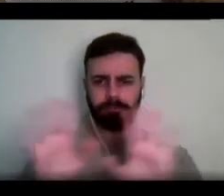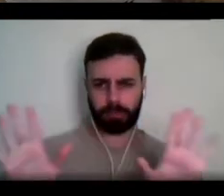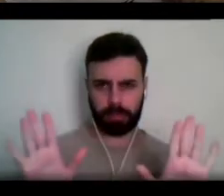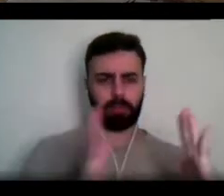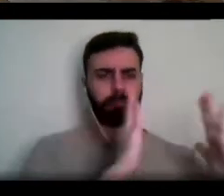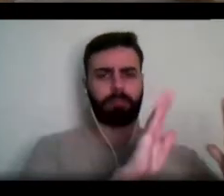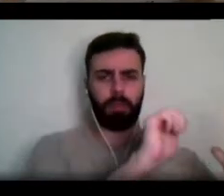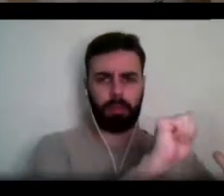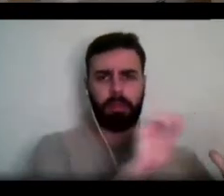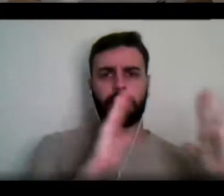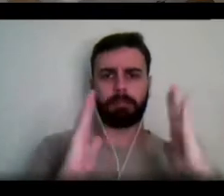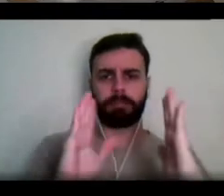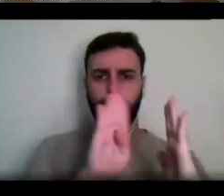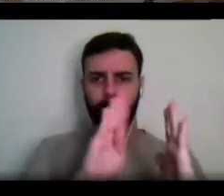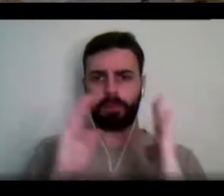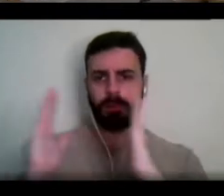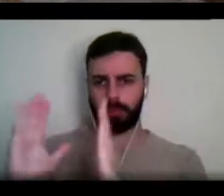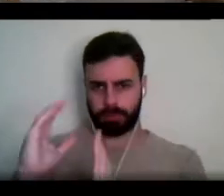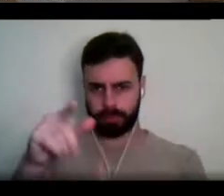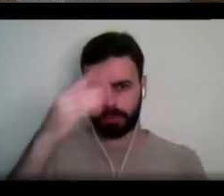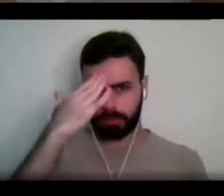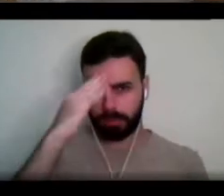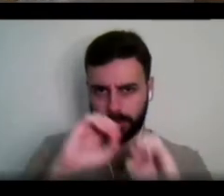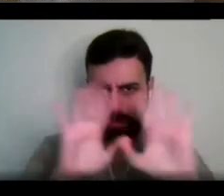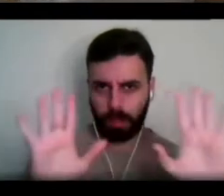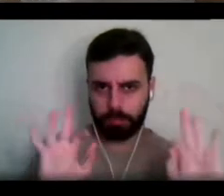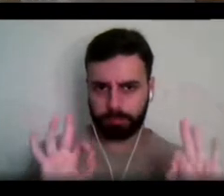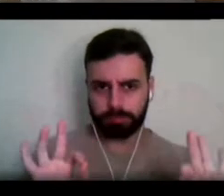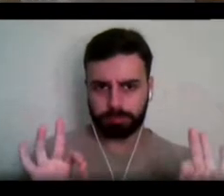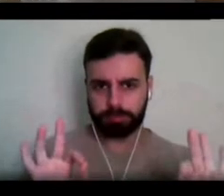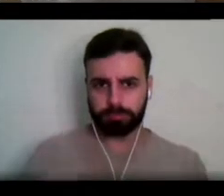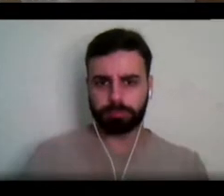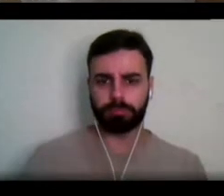segundo ao quadrado. Tá claro, pessoal?